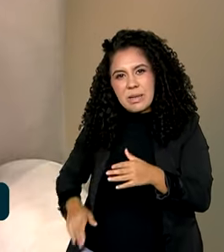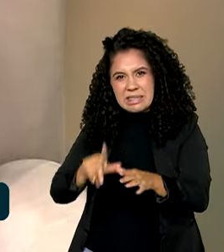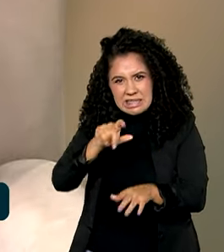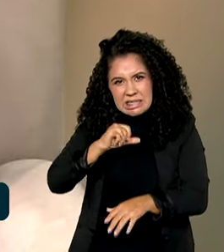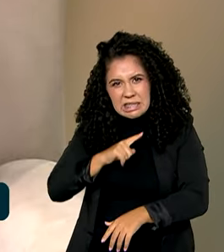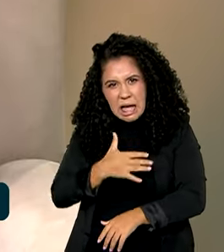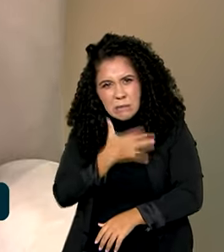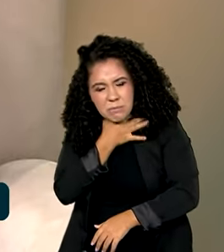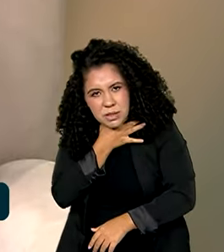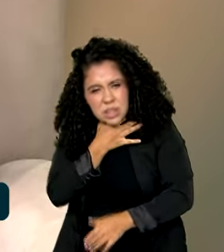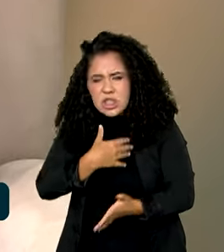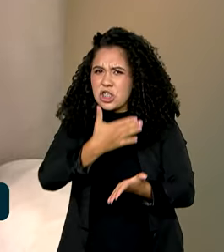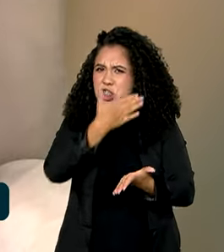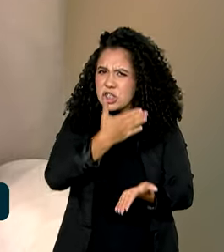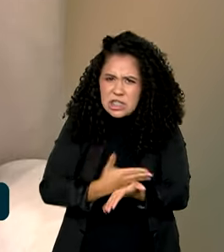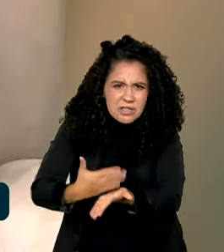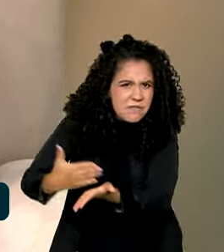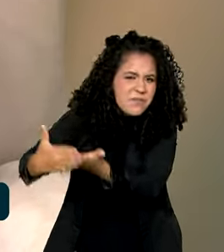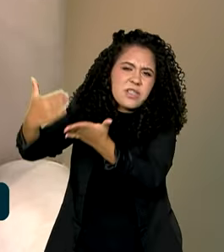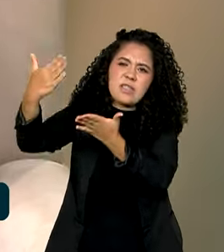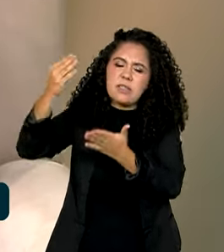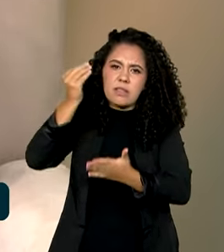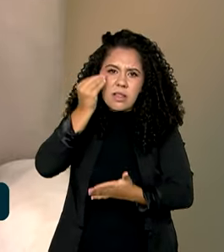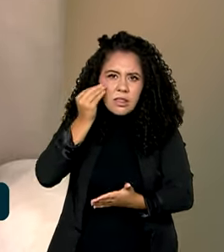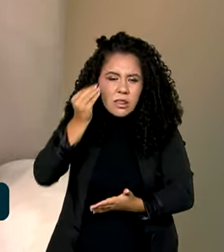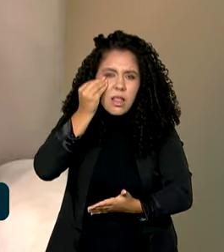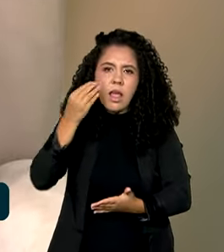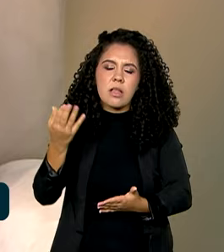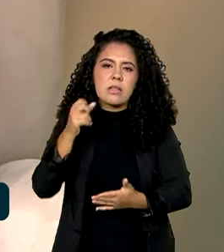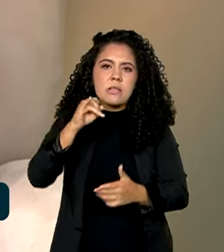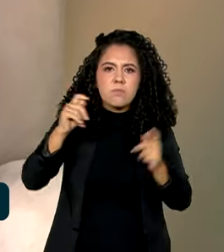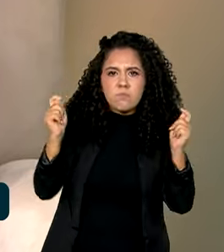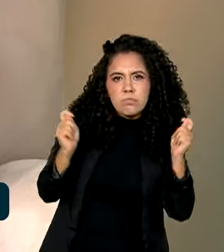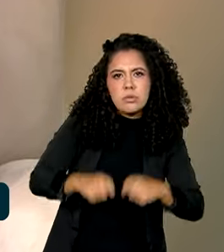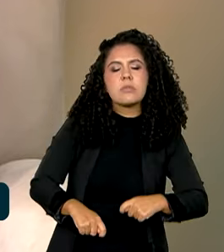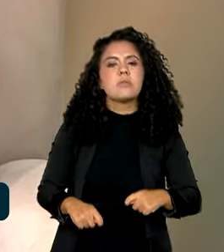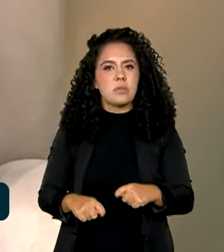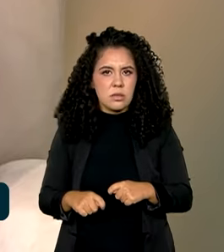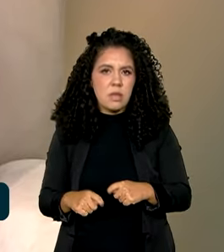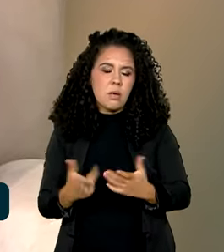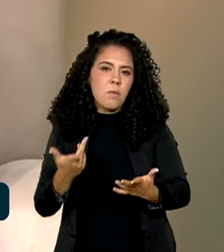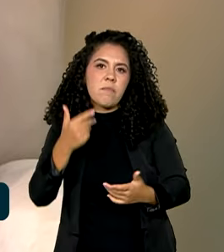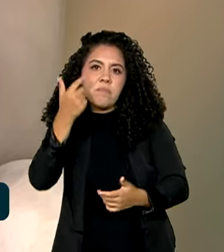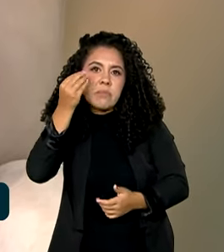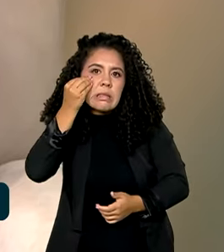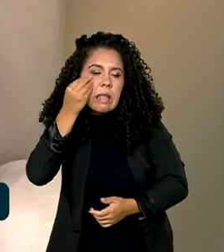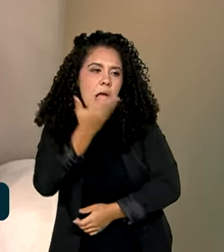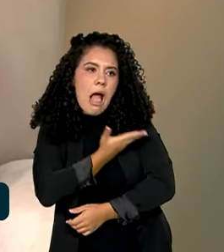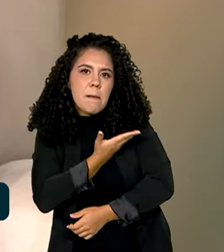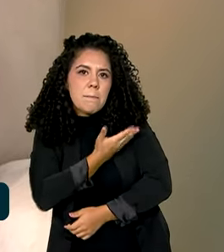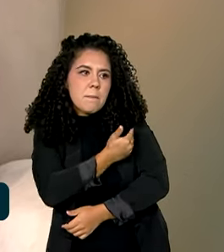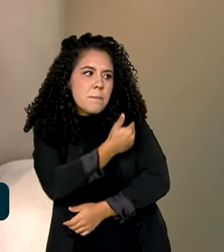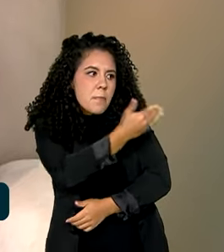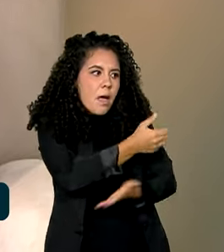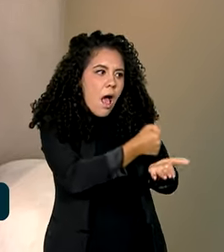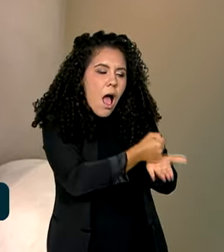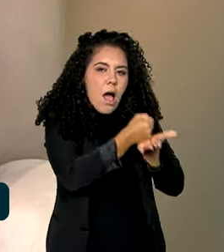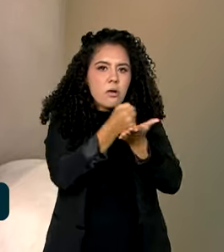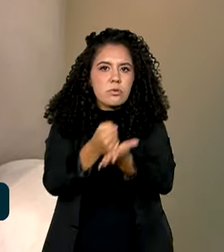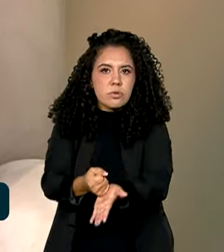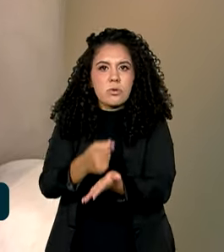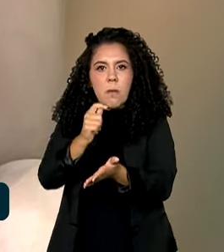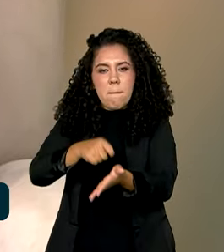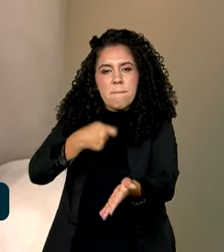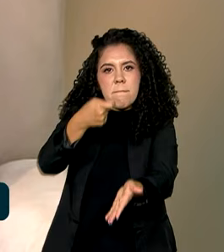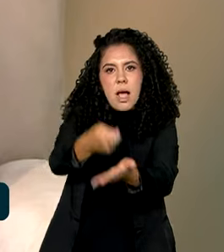apertado? Divide em mais meses, né? Tenta ver se é possível ali com um amigo conseguir algum valor para fazer